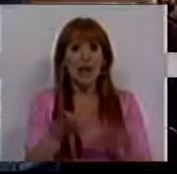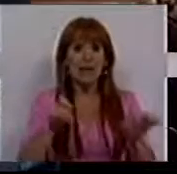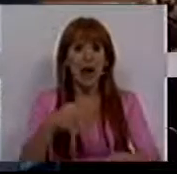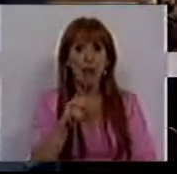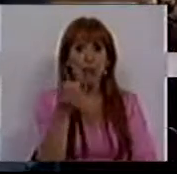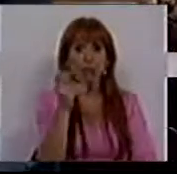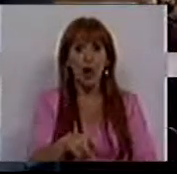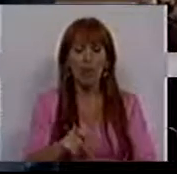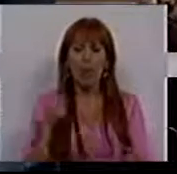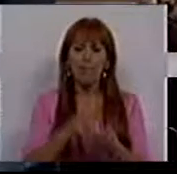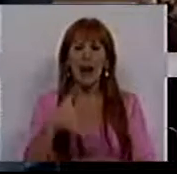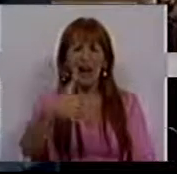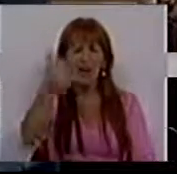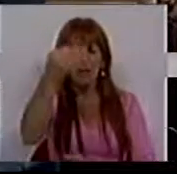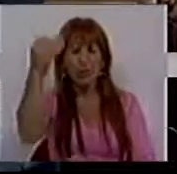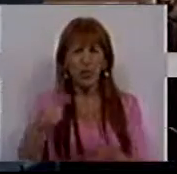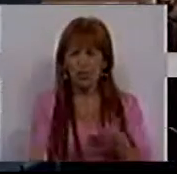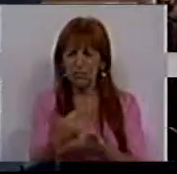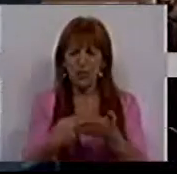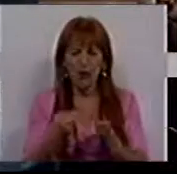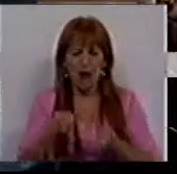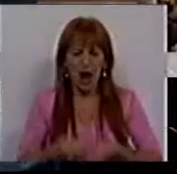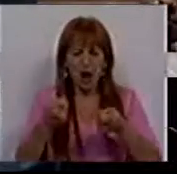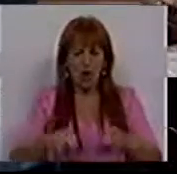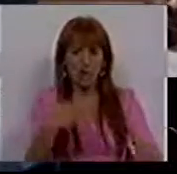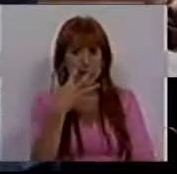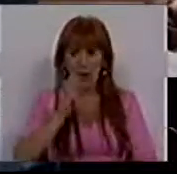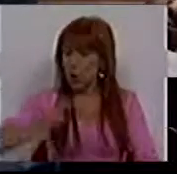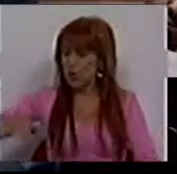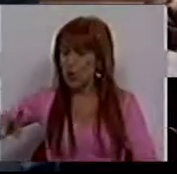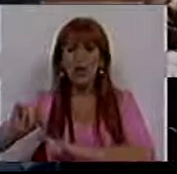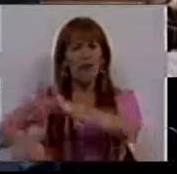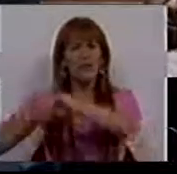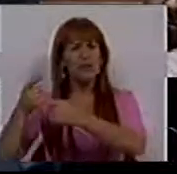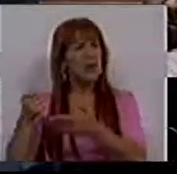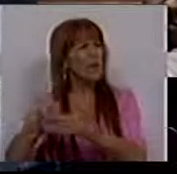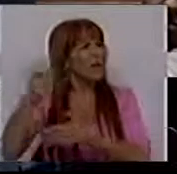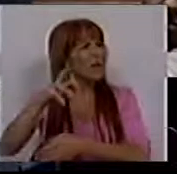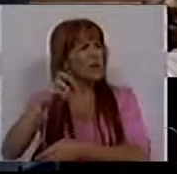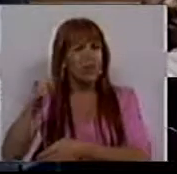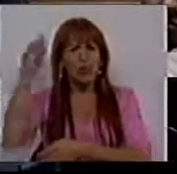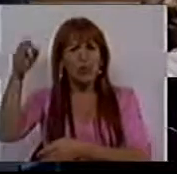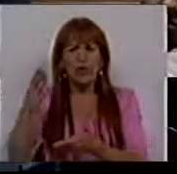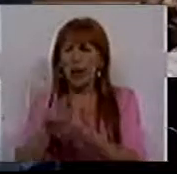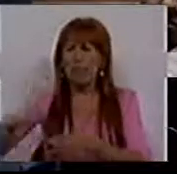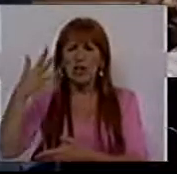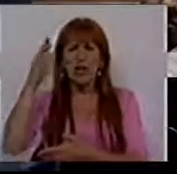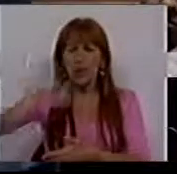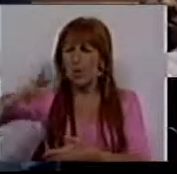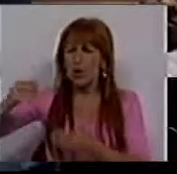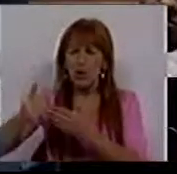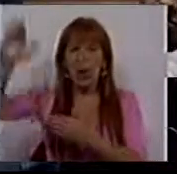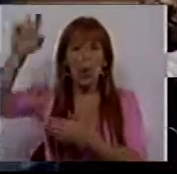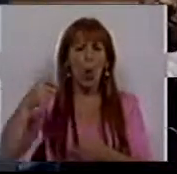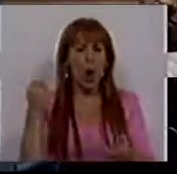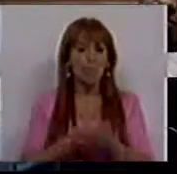pague 15% com volume de negócios ou com um volume de apostas até 5 milhões e depois pague 30% a partir dos 5 milhões. Ou